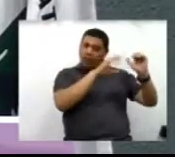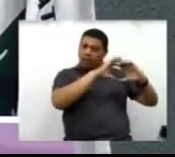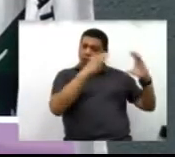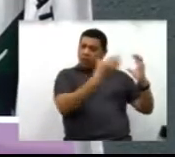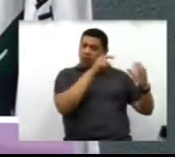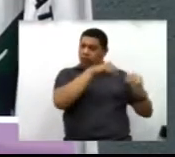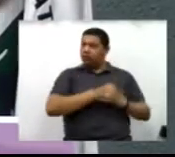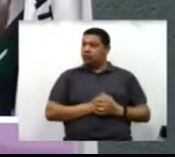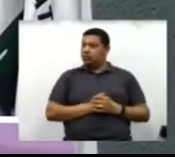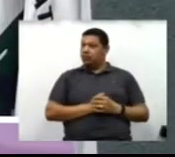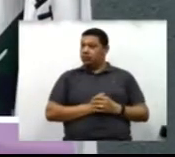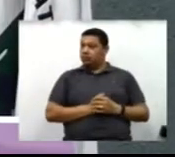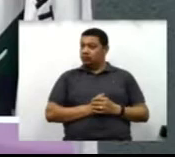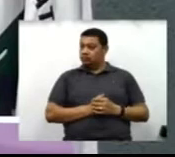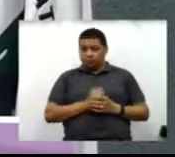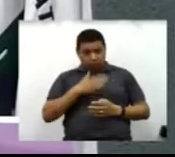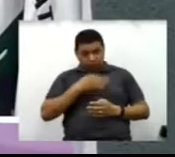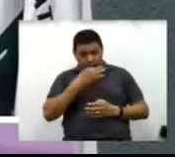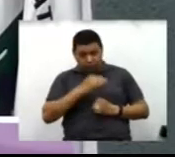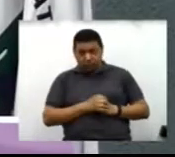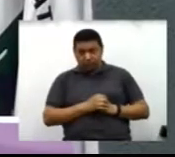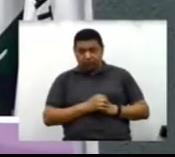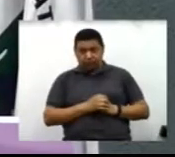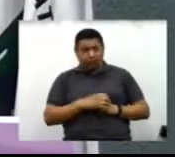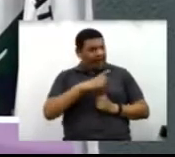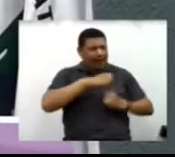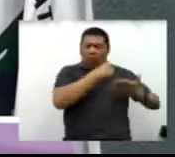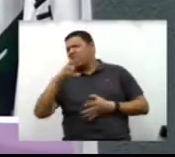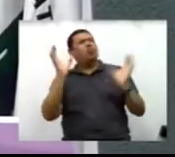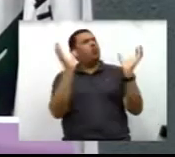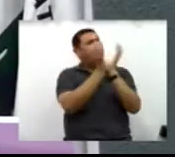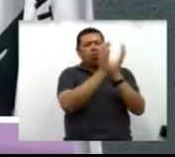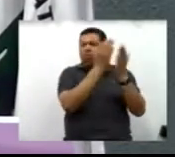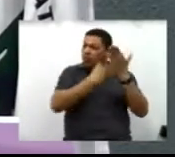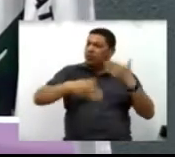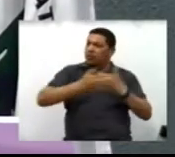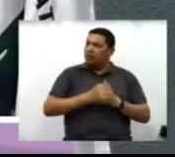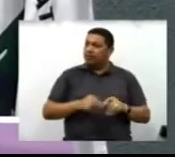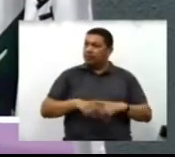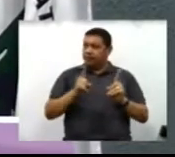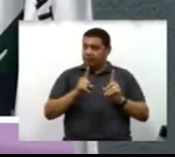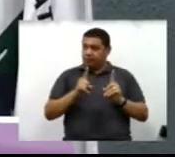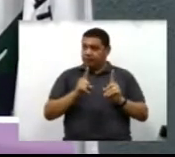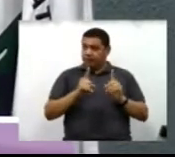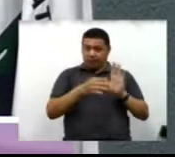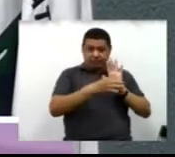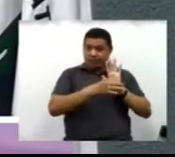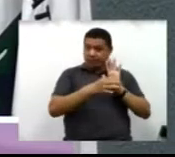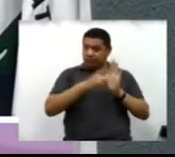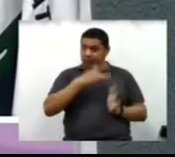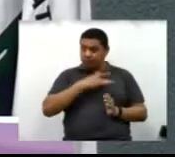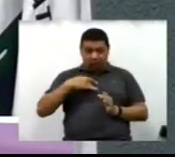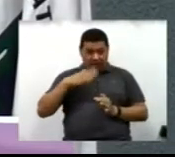né? Eu acredito que o Conselho ele tem nos ajudado demais da conta. Agora, vereador, as decisões com relação à saúde, quem tem que